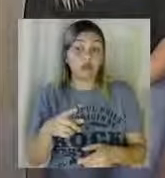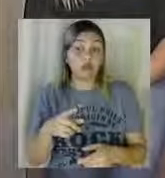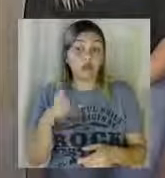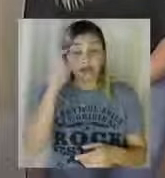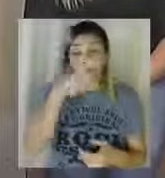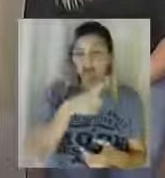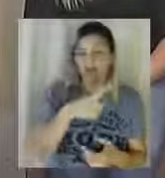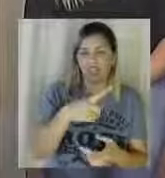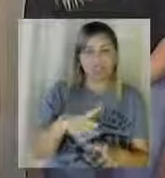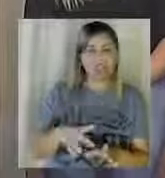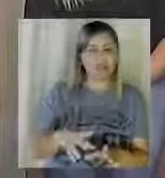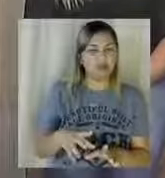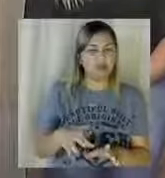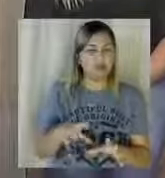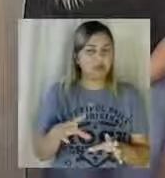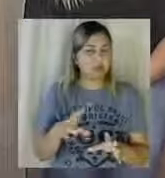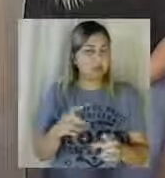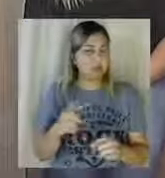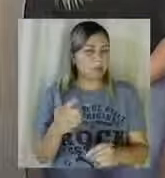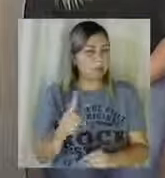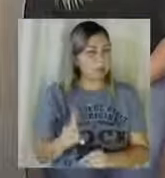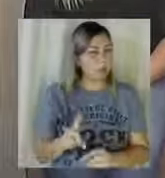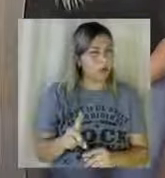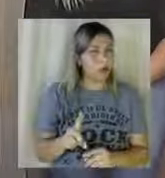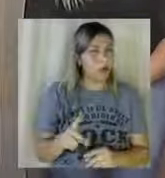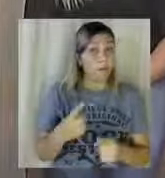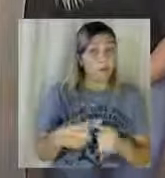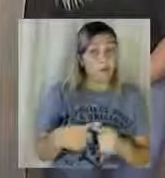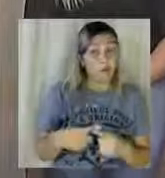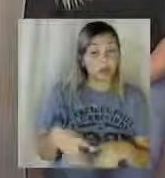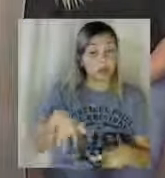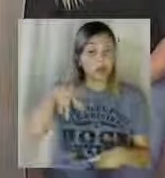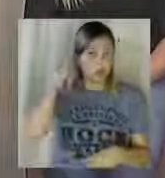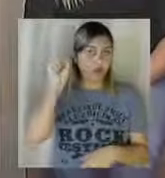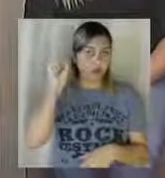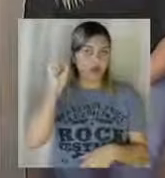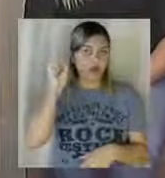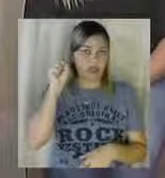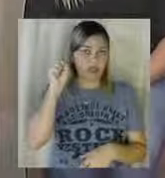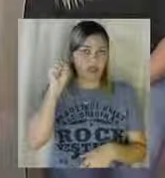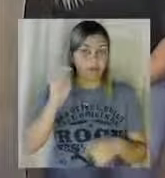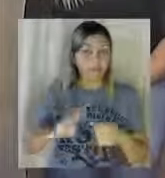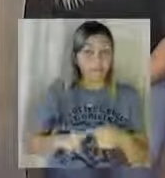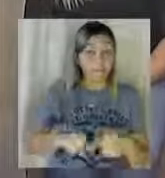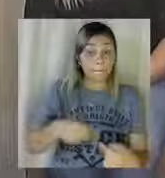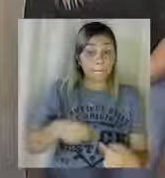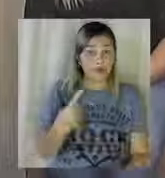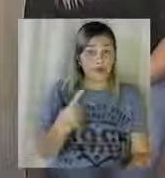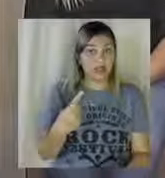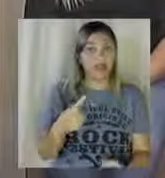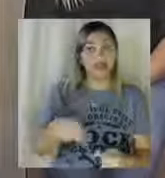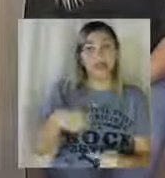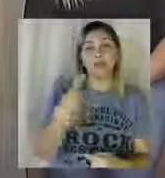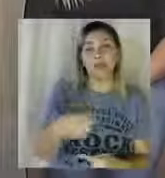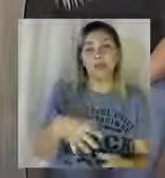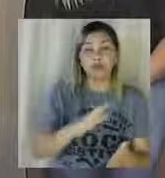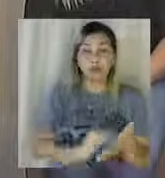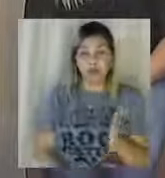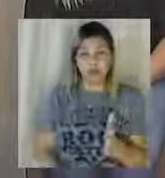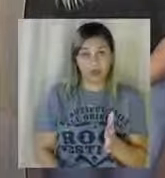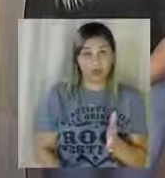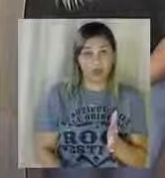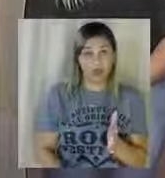partir do momento que eu perdi a audição, é aí que eu achei difícil. Mas só que eu já sabia